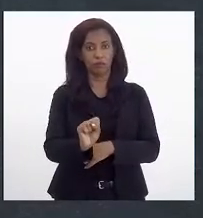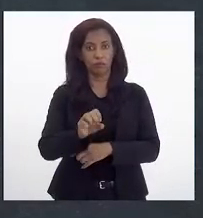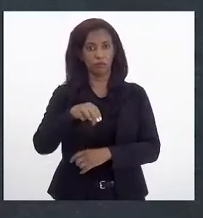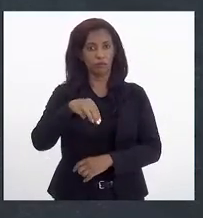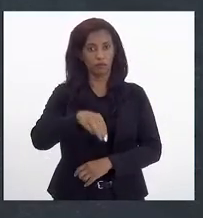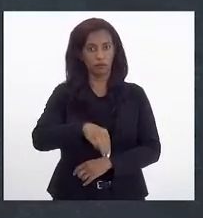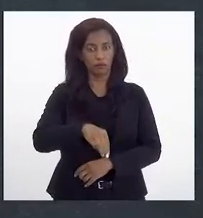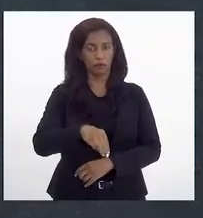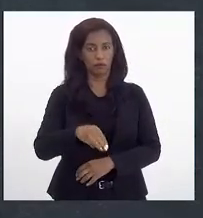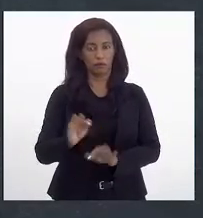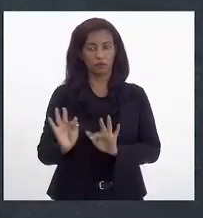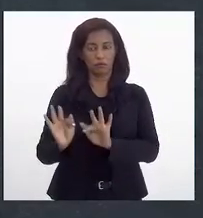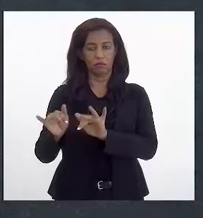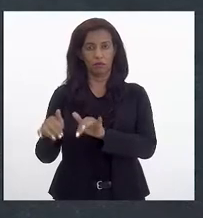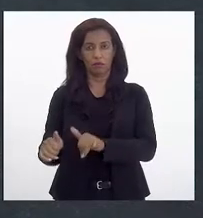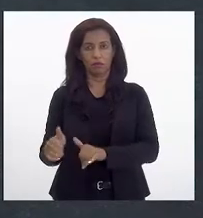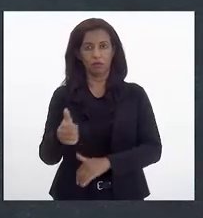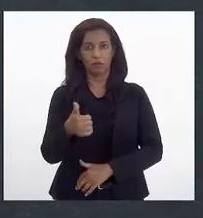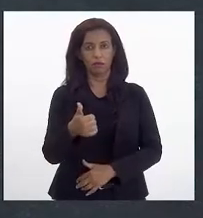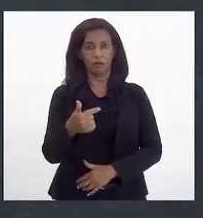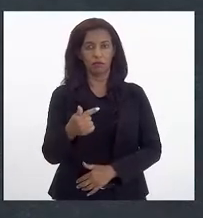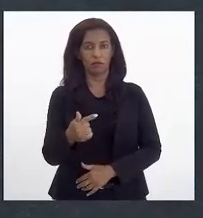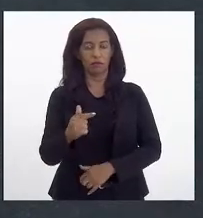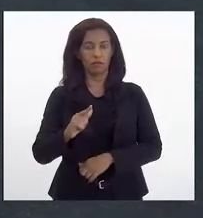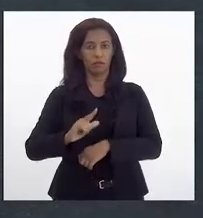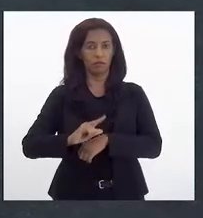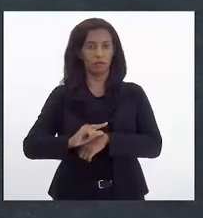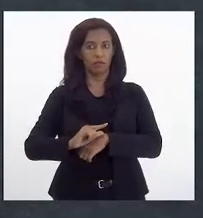17h08, encerrou-se às